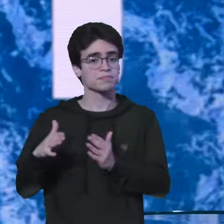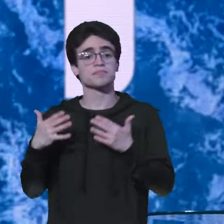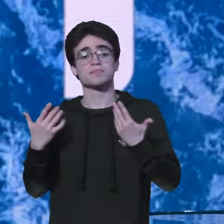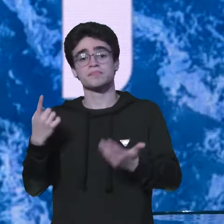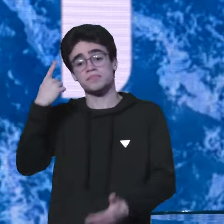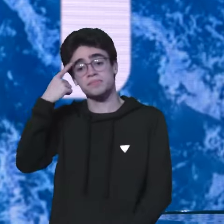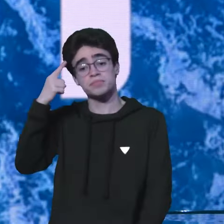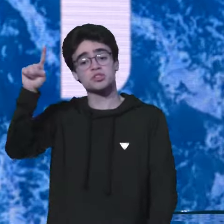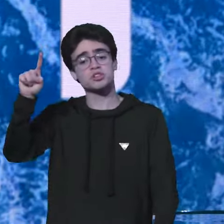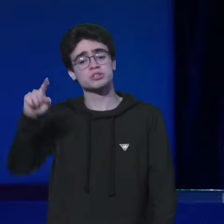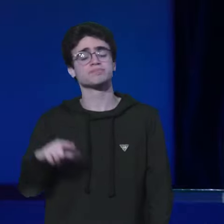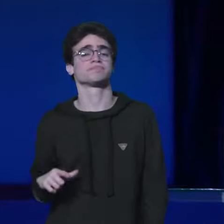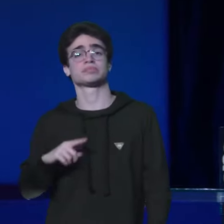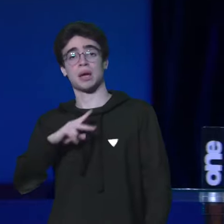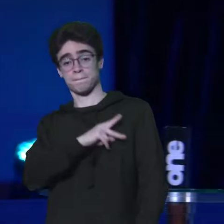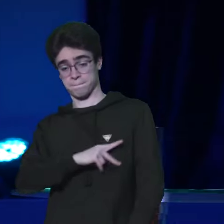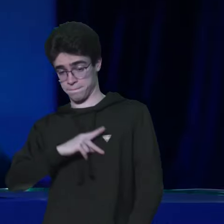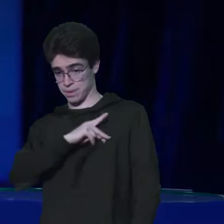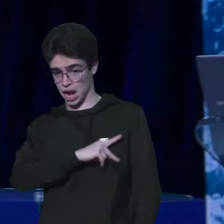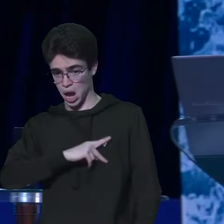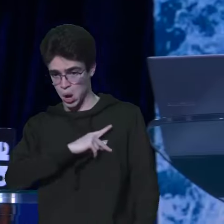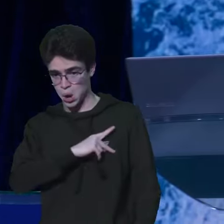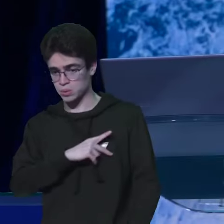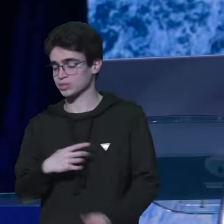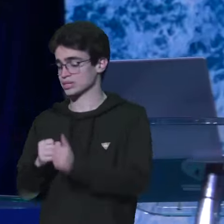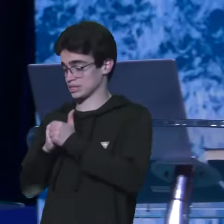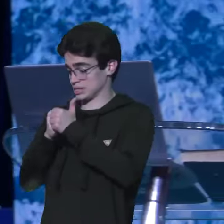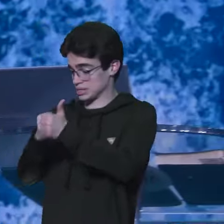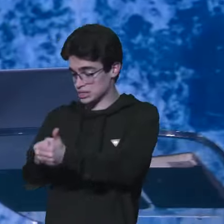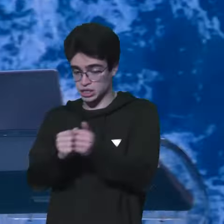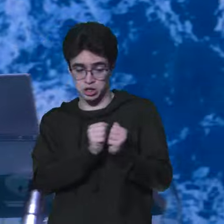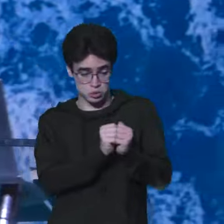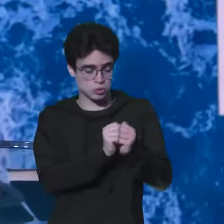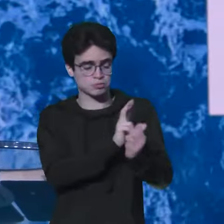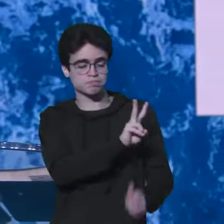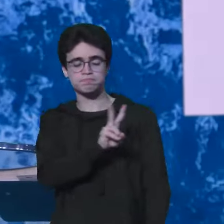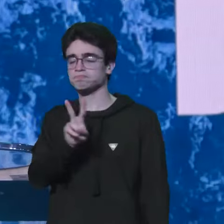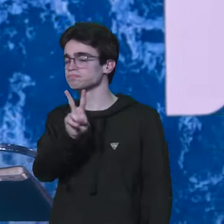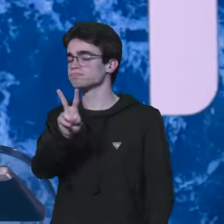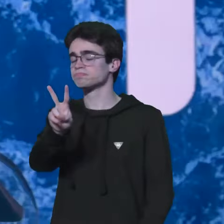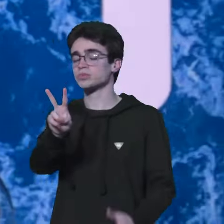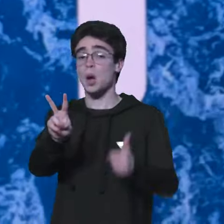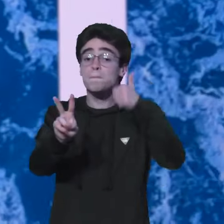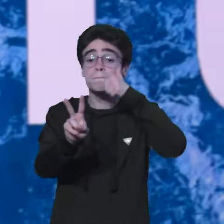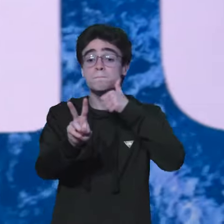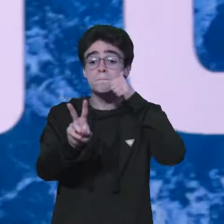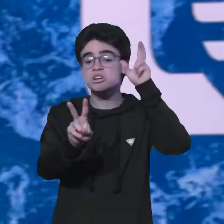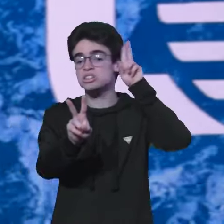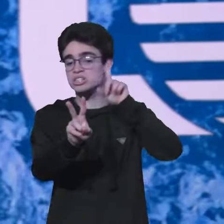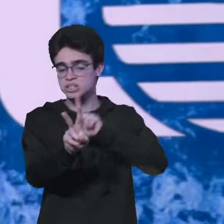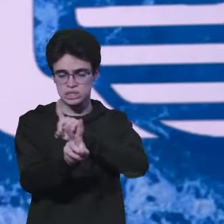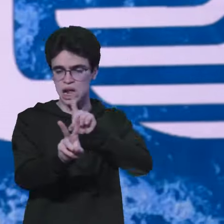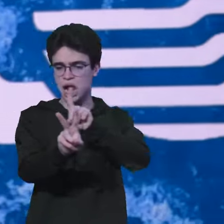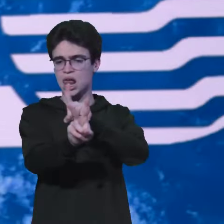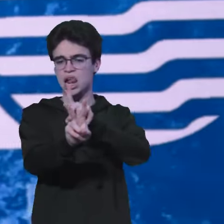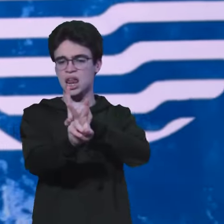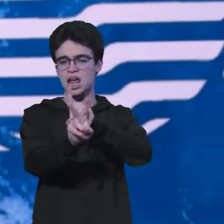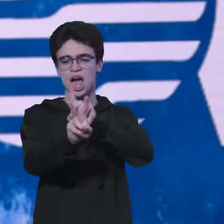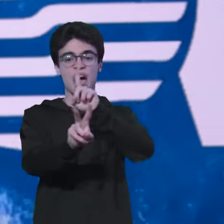junto com Silas, e uma mulher começou a seguir eles dois, mas não apenas seguir,